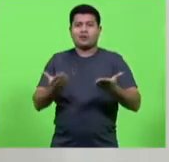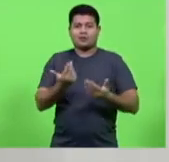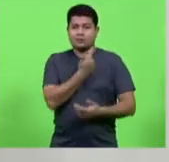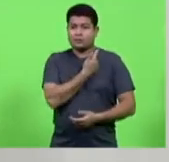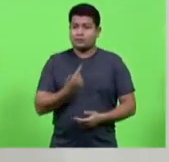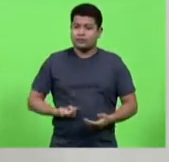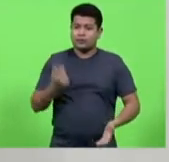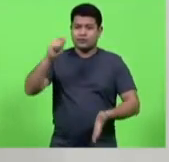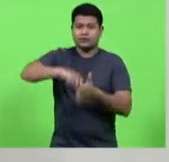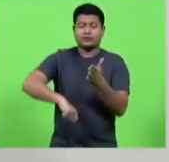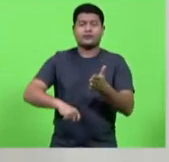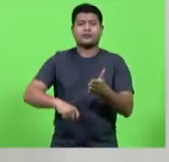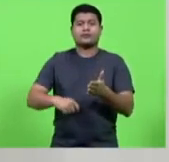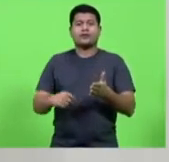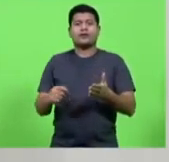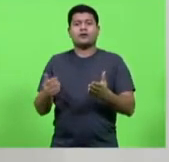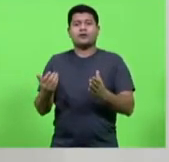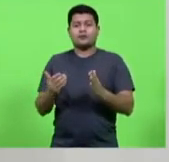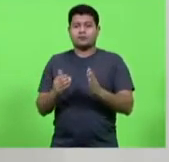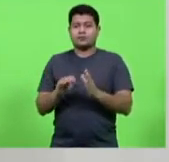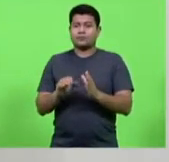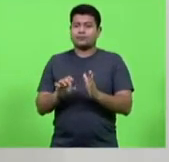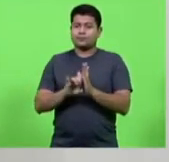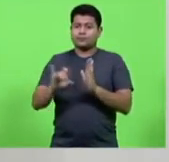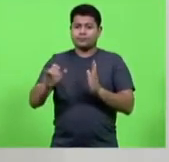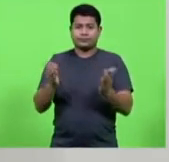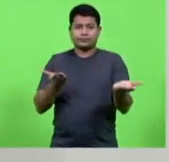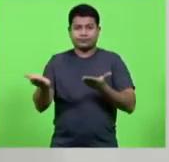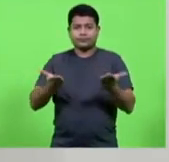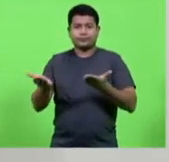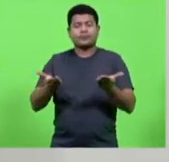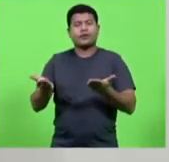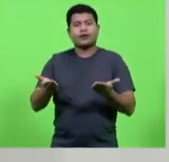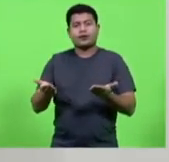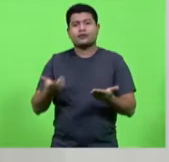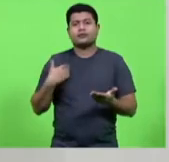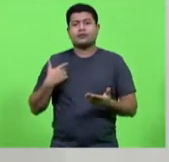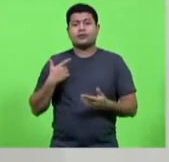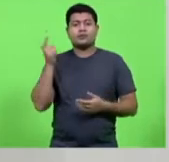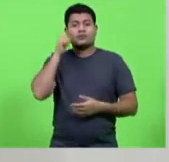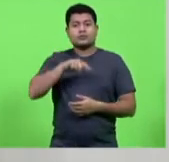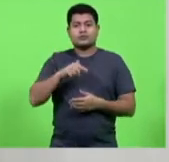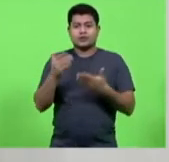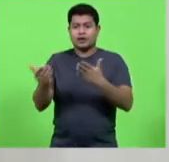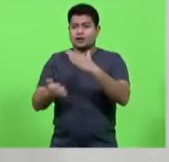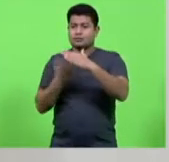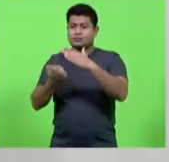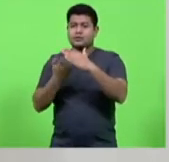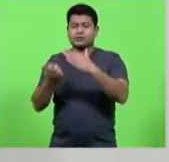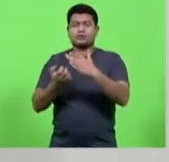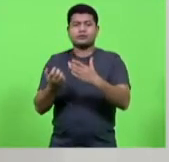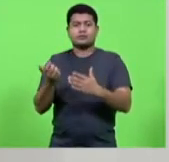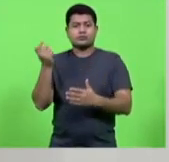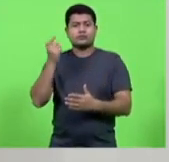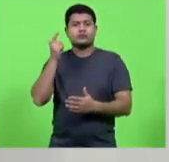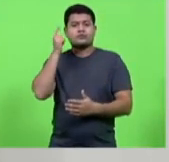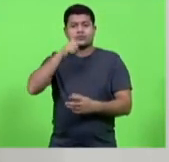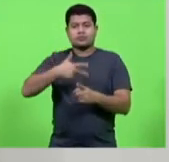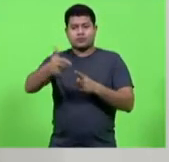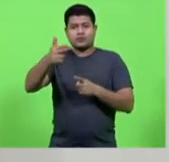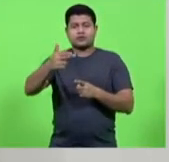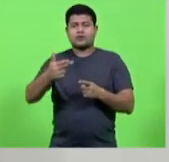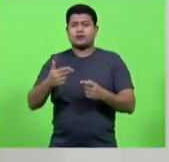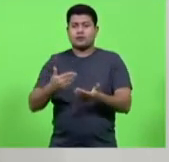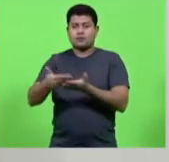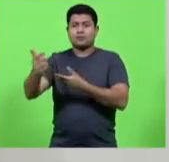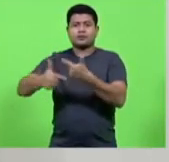do lançamento do edital para a licitação, para conhecermos a empresa vencedora e tão logo tornar realidade essa grande esperança